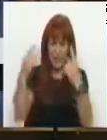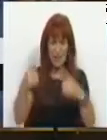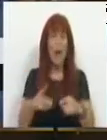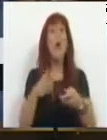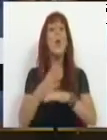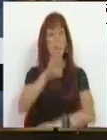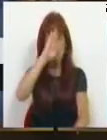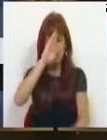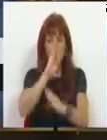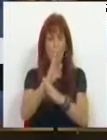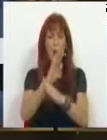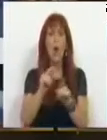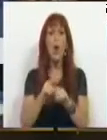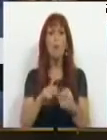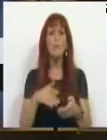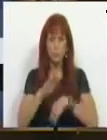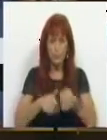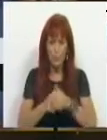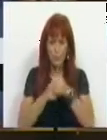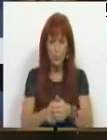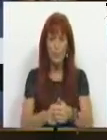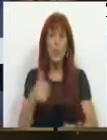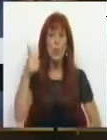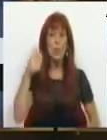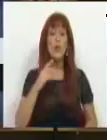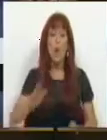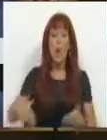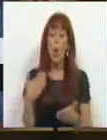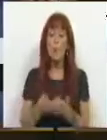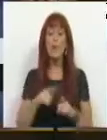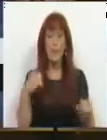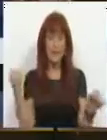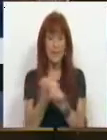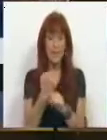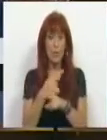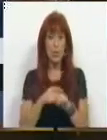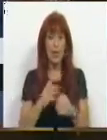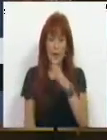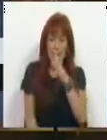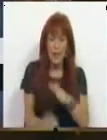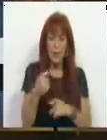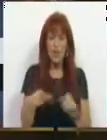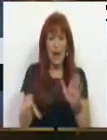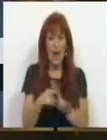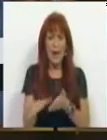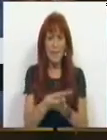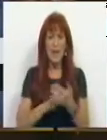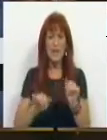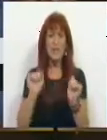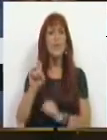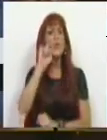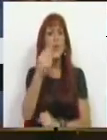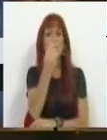e continua empenhado em o prosseguir. O Bloco de Esquerda propõe-se ainda trabalhar para a criação de uma lei de base da